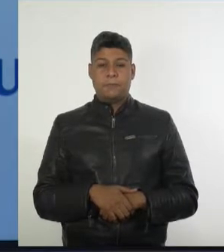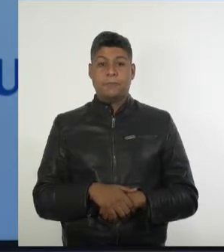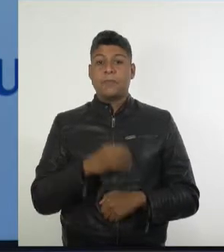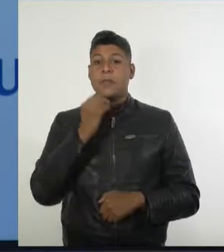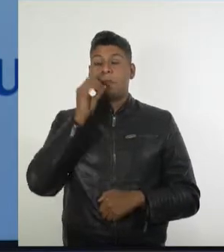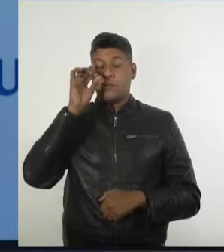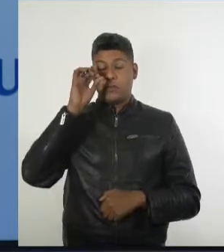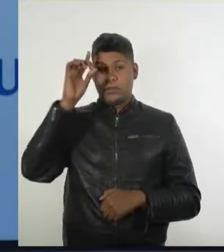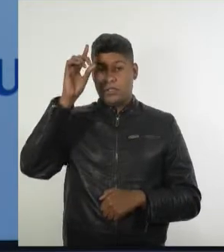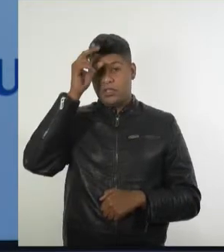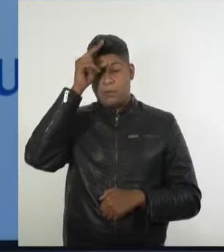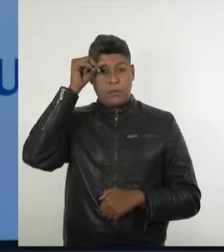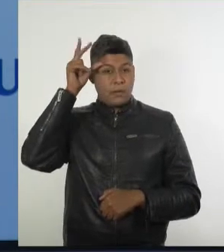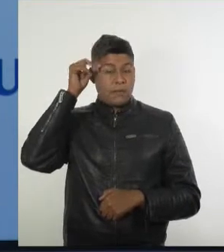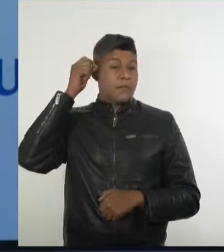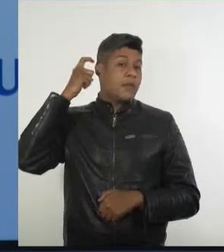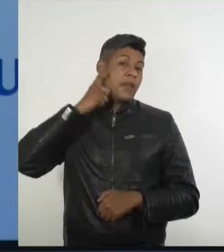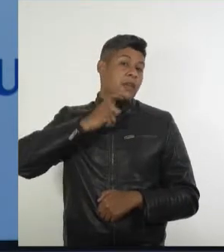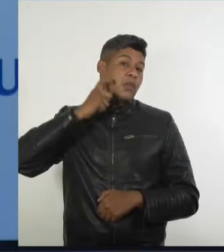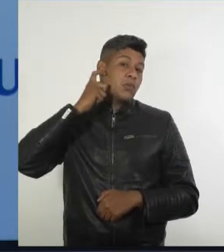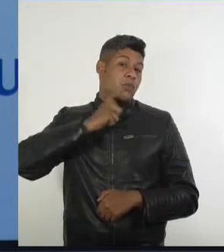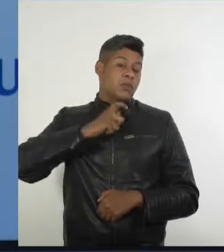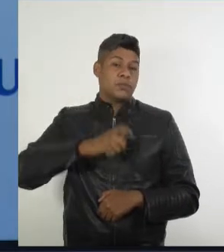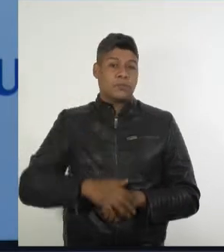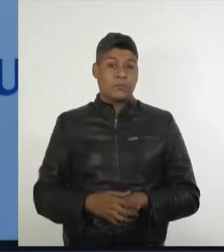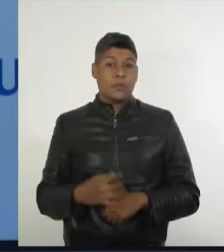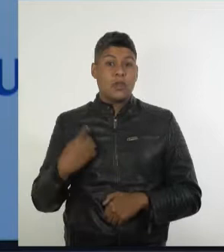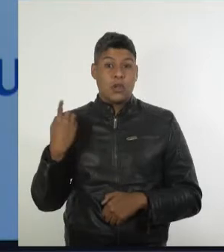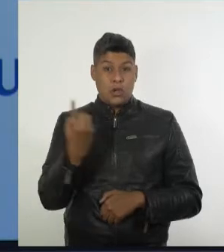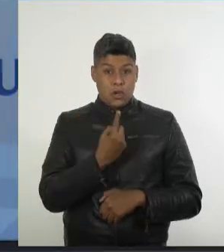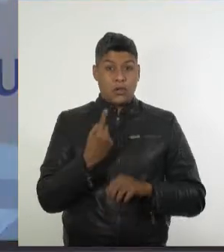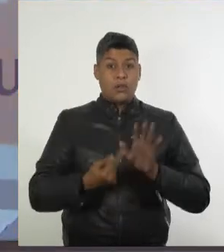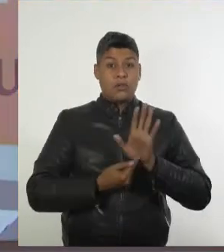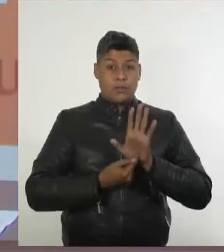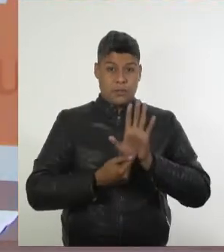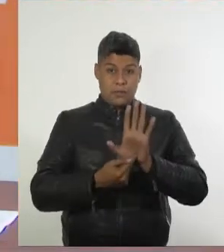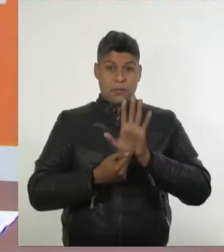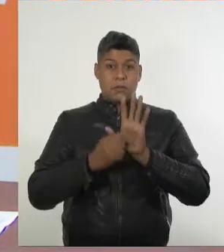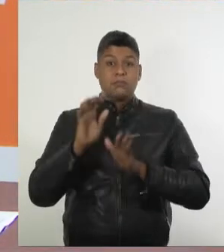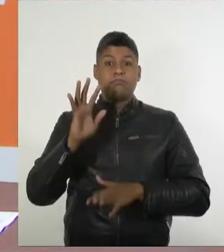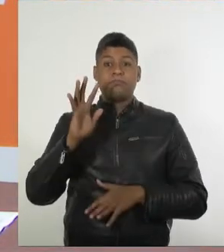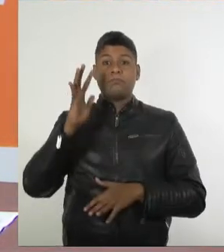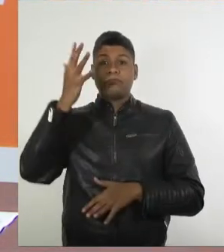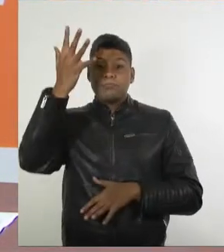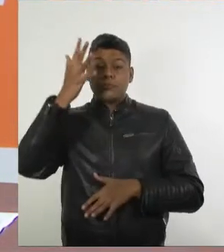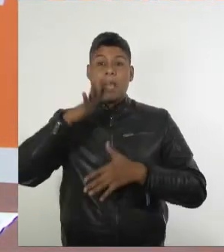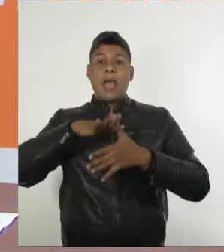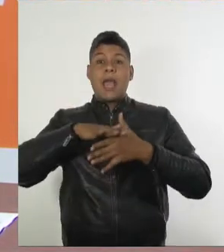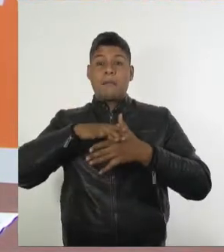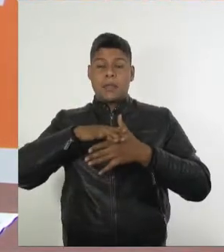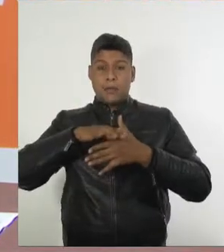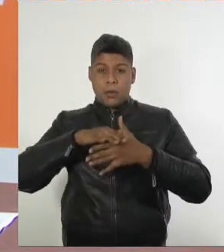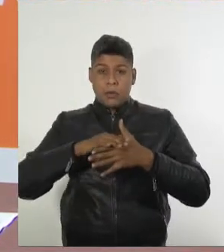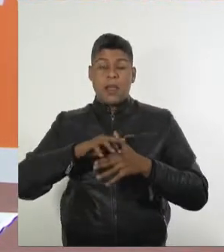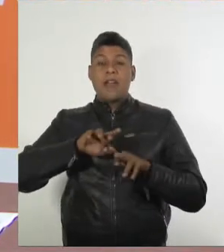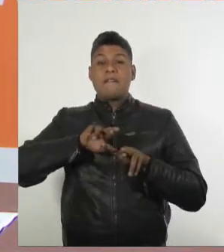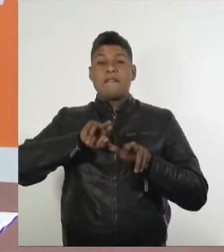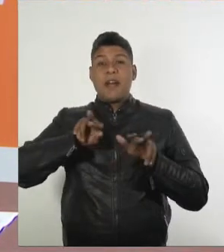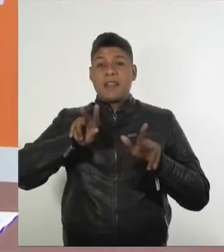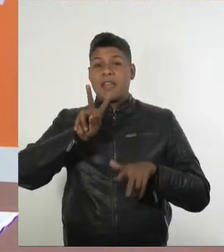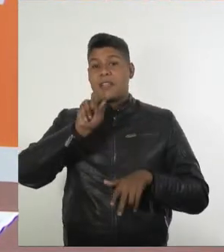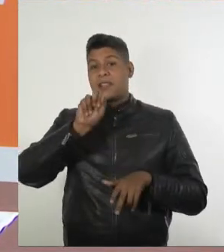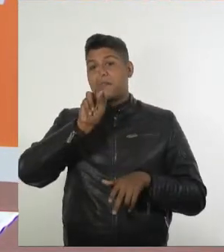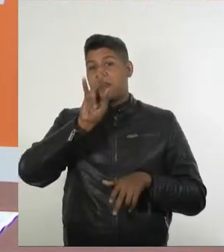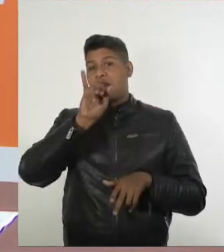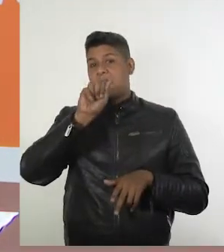Bom dia, prefeito. Nós vamos fazer, então, a apresentação da situação epidemiológica, as variantes de